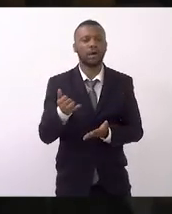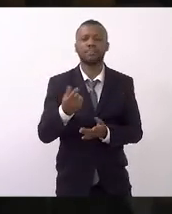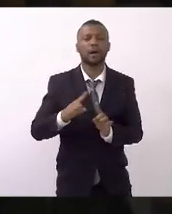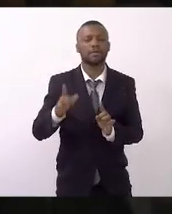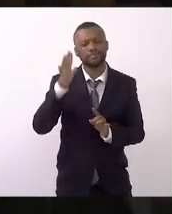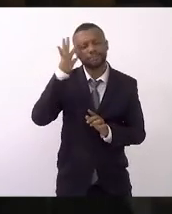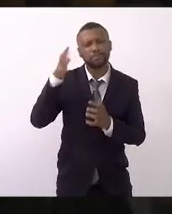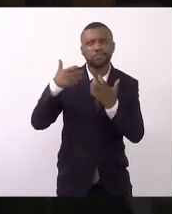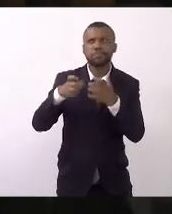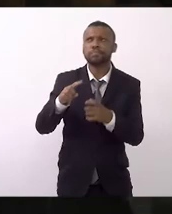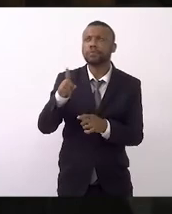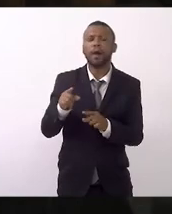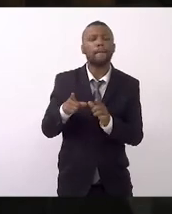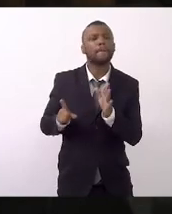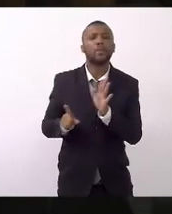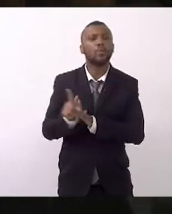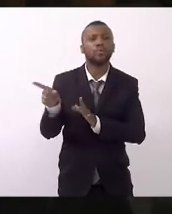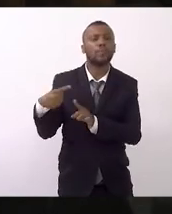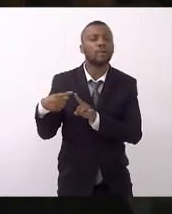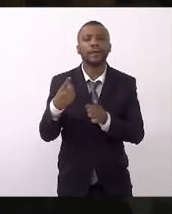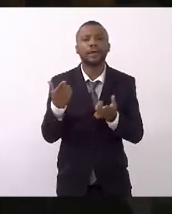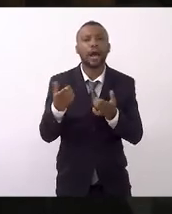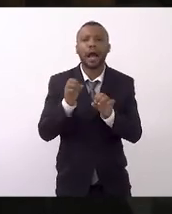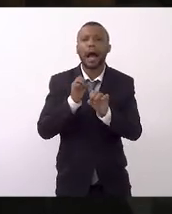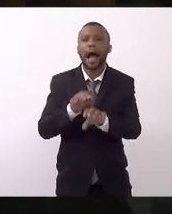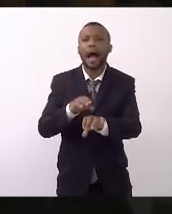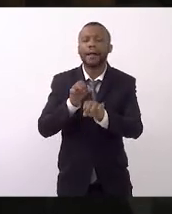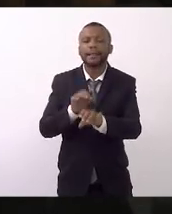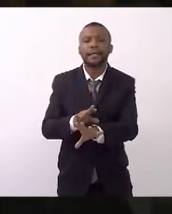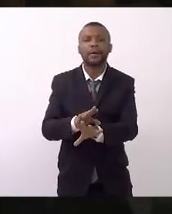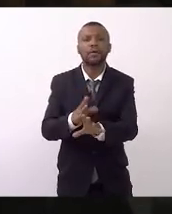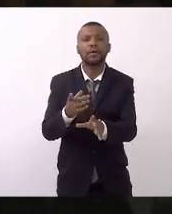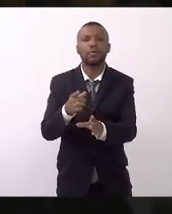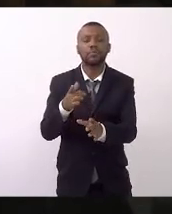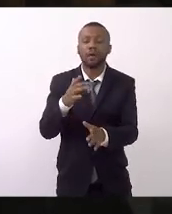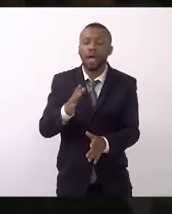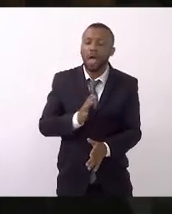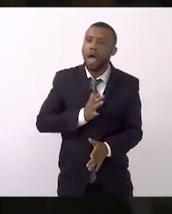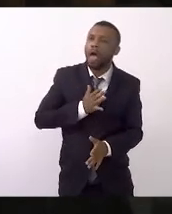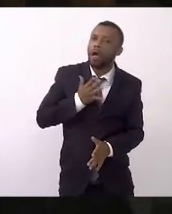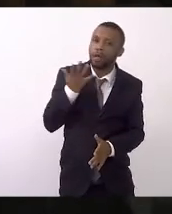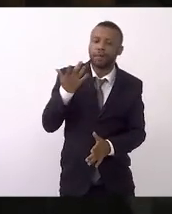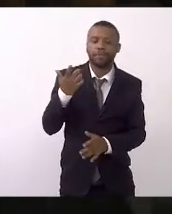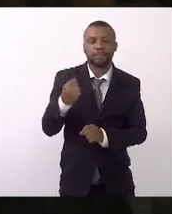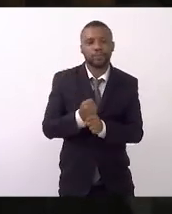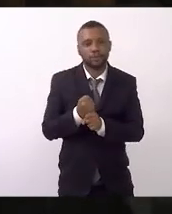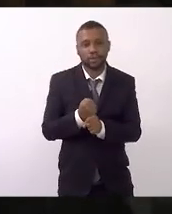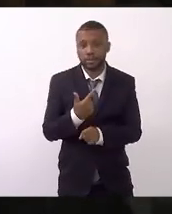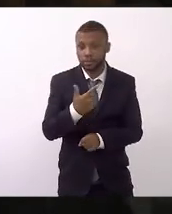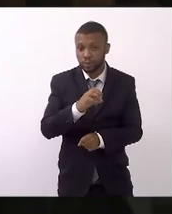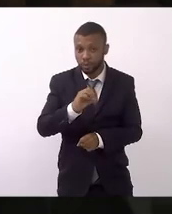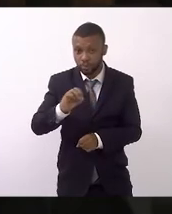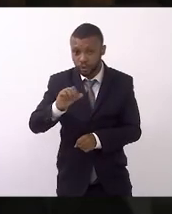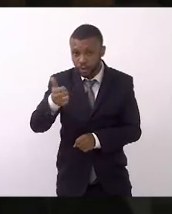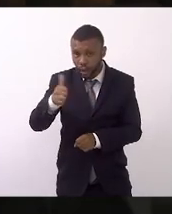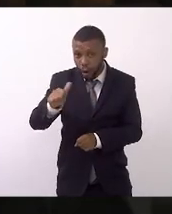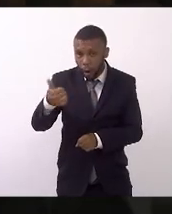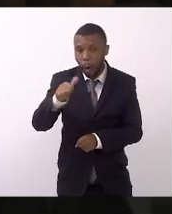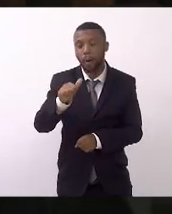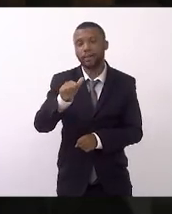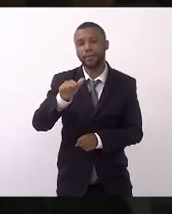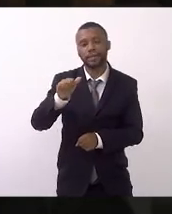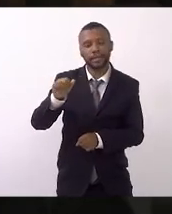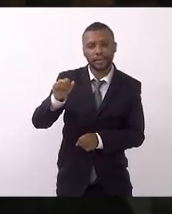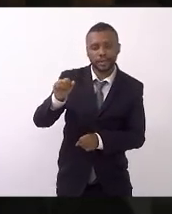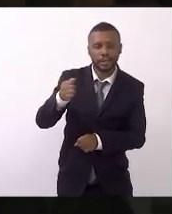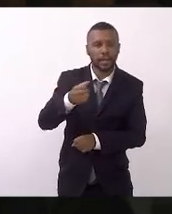da lição trágica da calamidade de 2011 na região serrana, não se